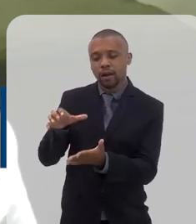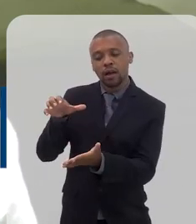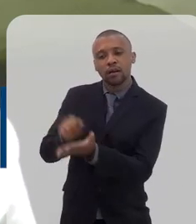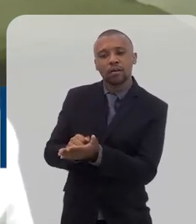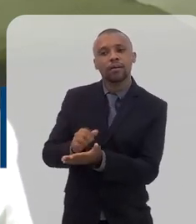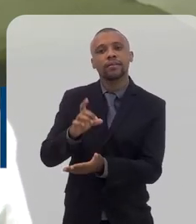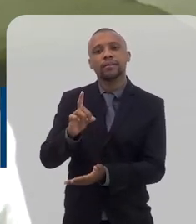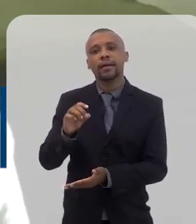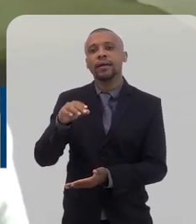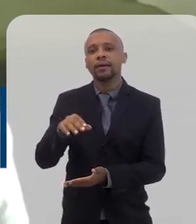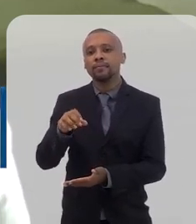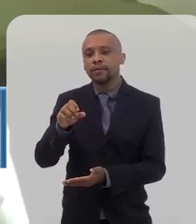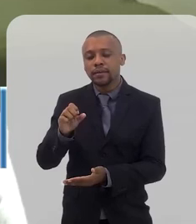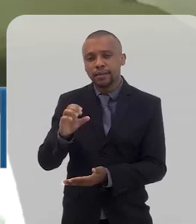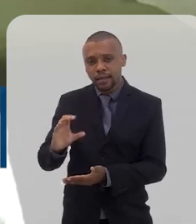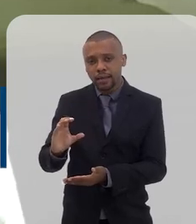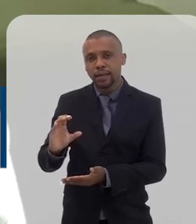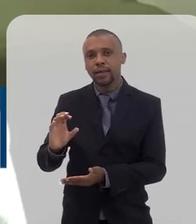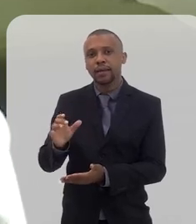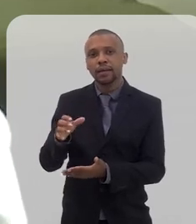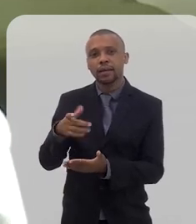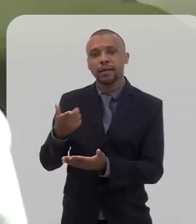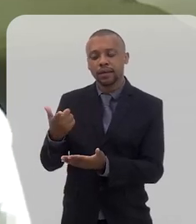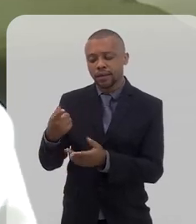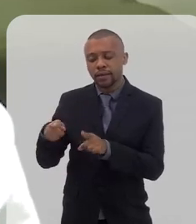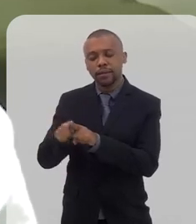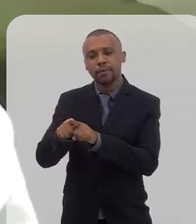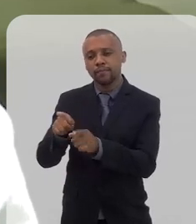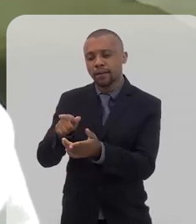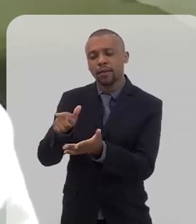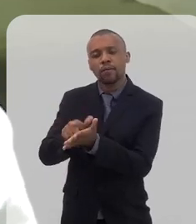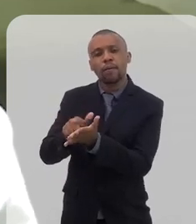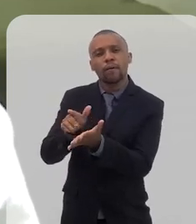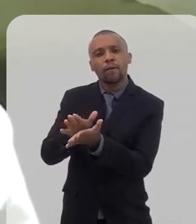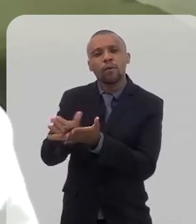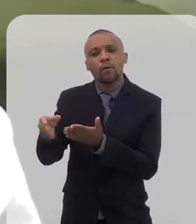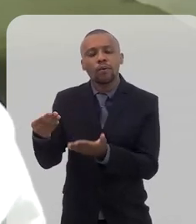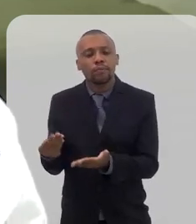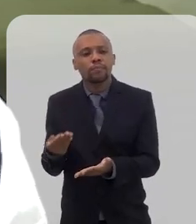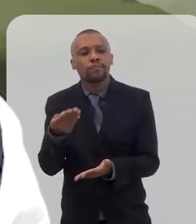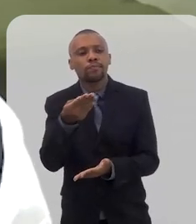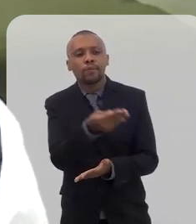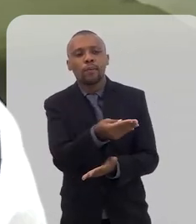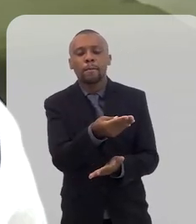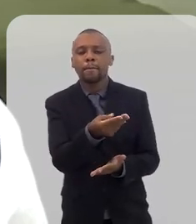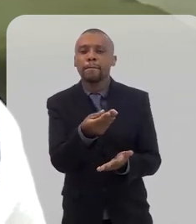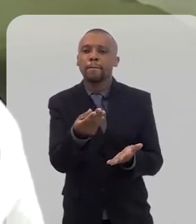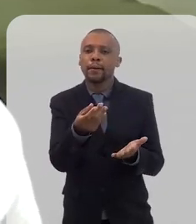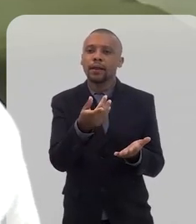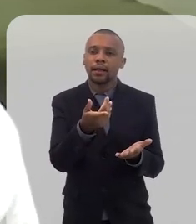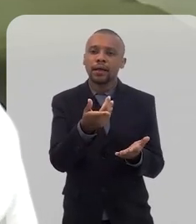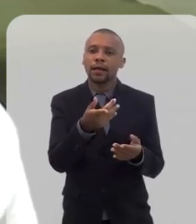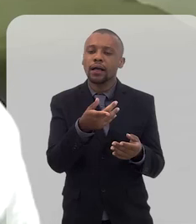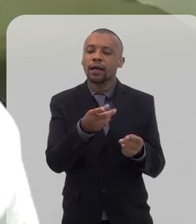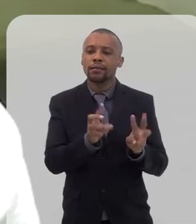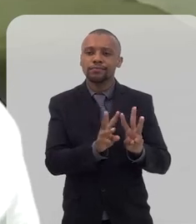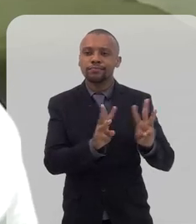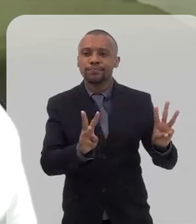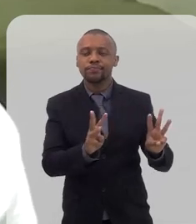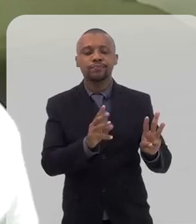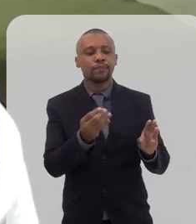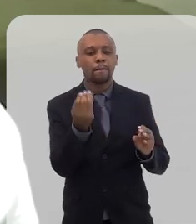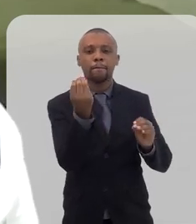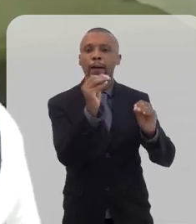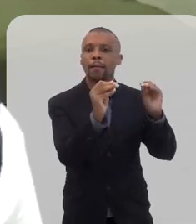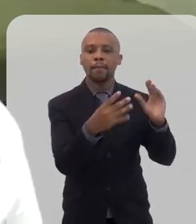vai registrar no DMC, né, no aparelhinho e vai dar um ticket, um código, um e-ticket para ela cadastrar, para ela entrar